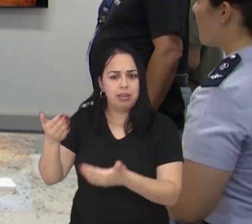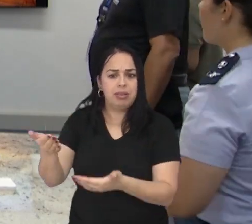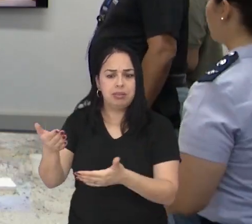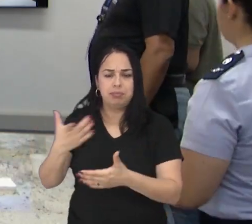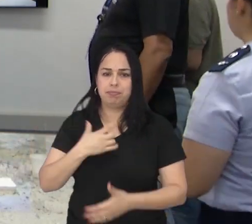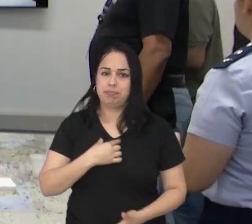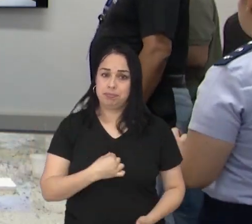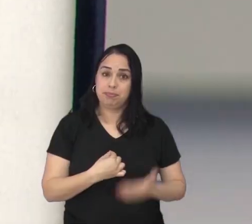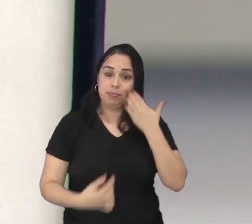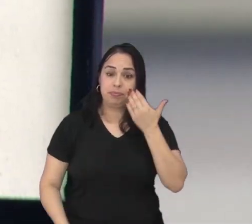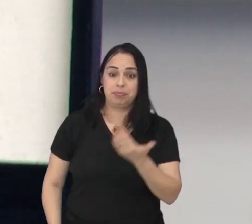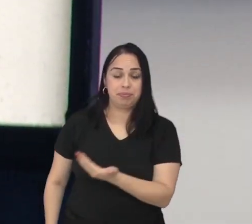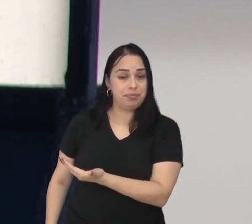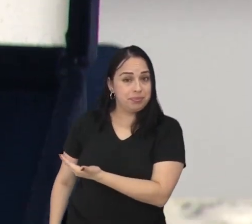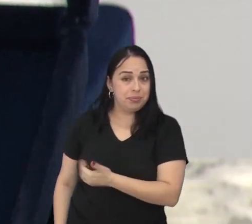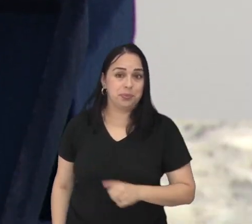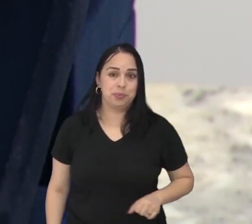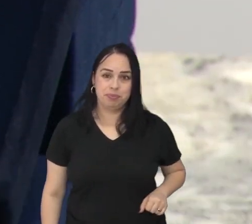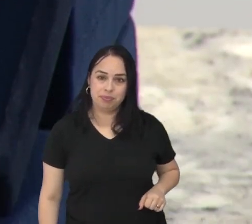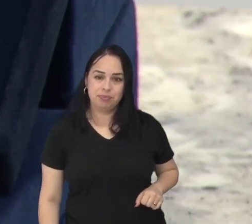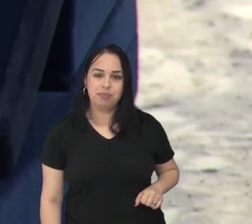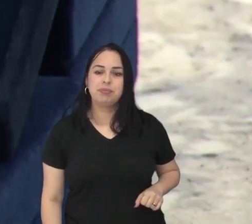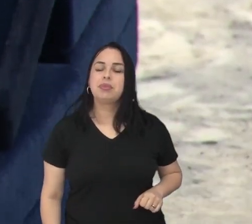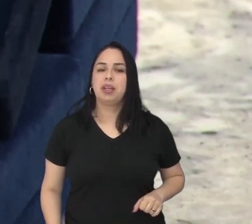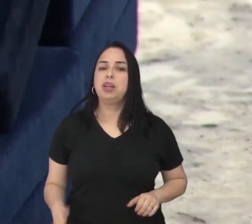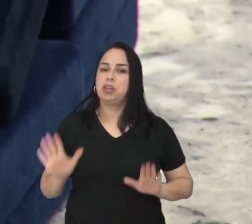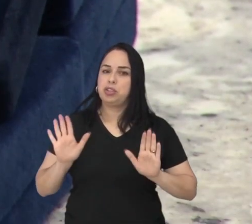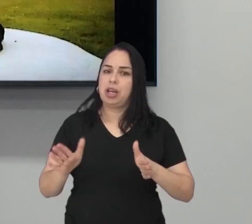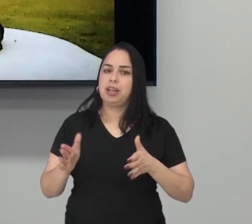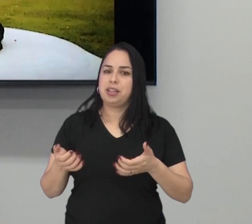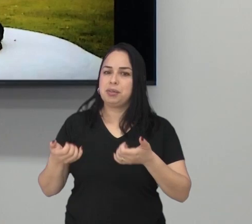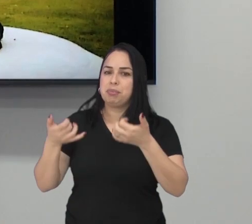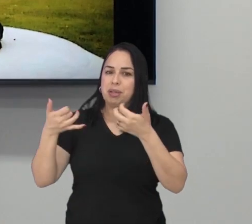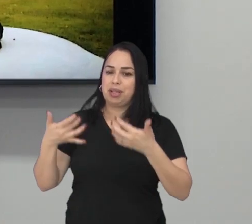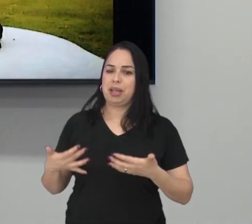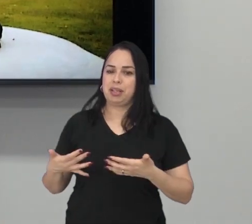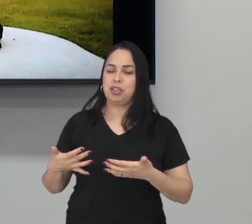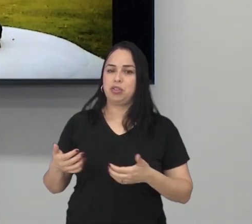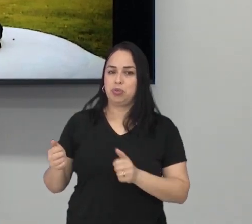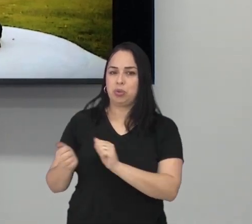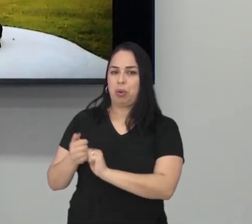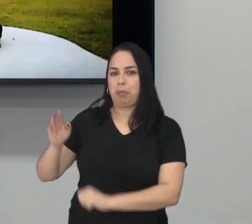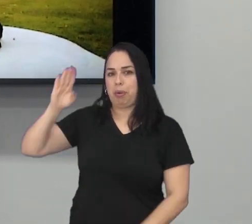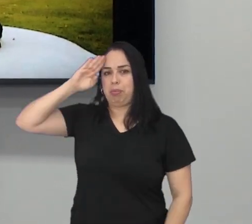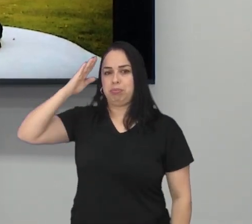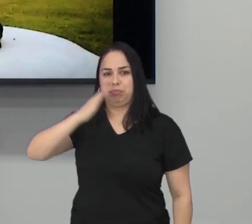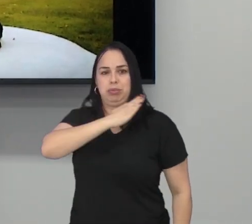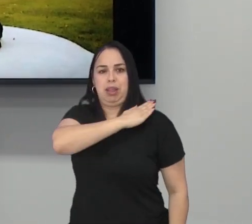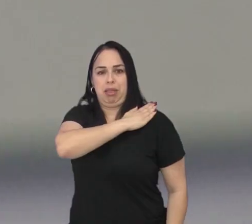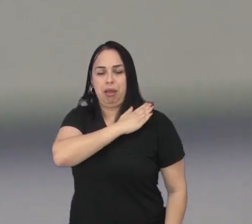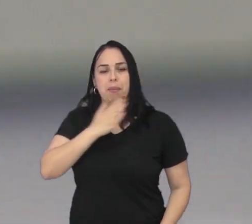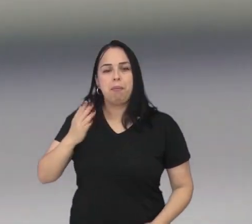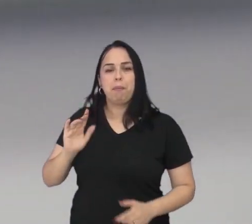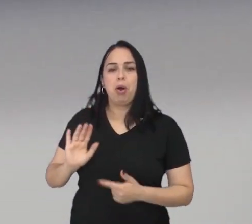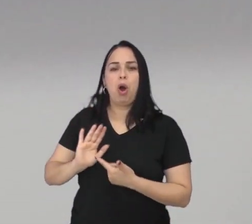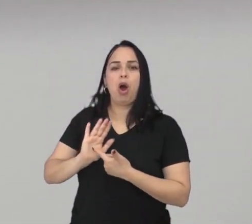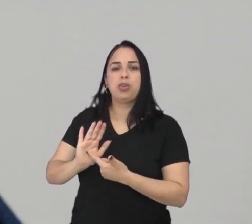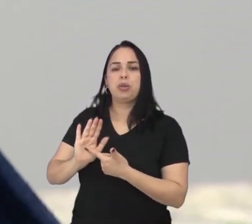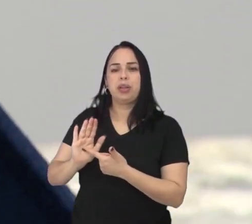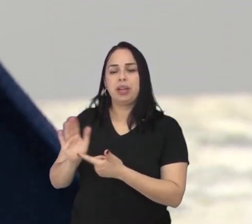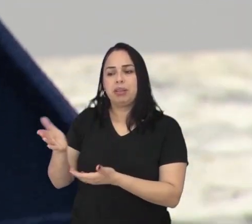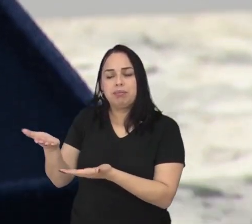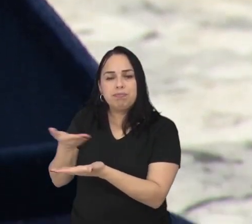ser homenageado com essa medalha, né? Uma medalha que, como eu falei aqui com o capitão, mostra